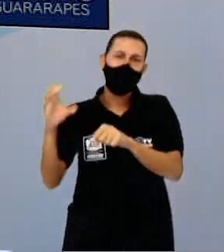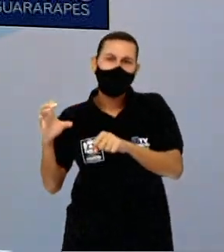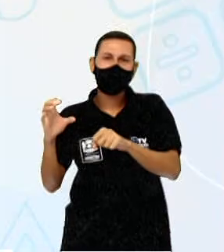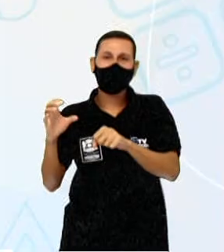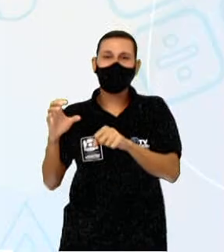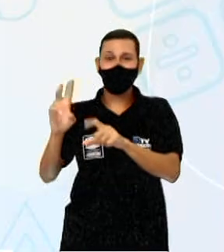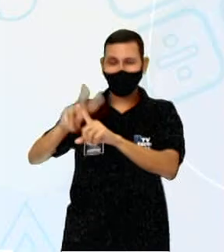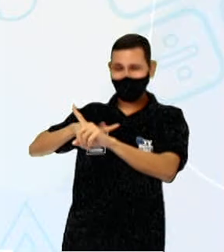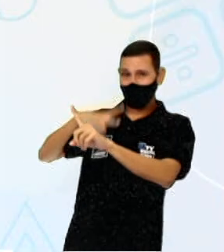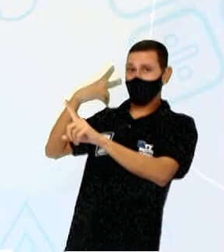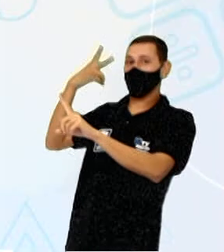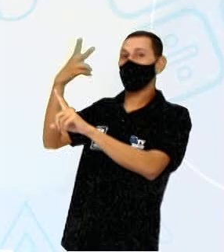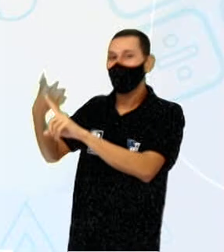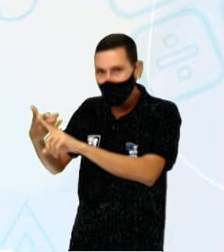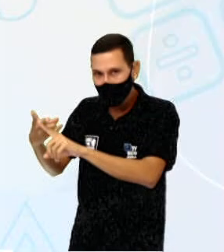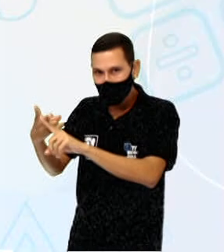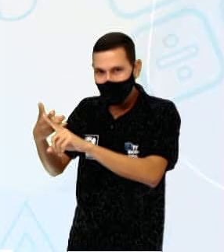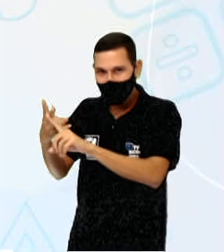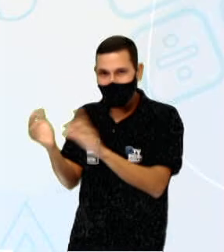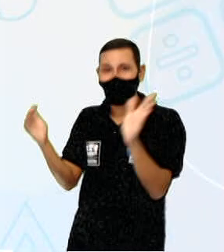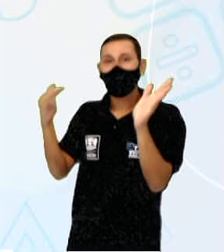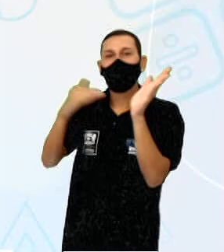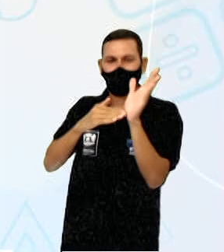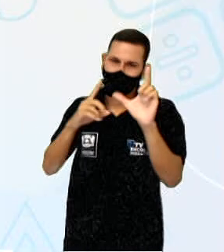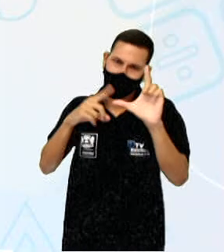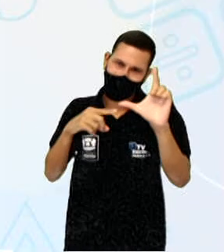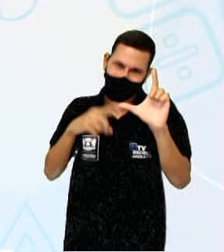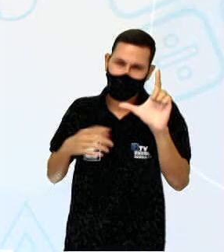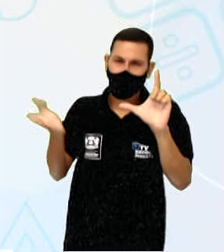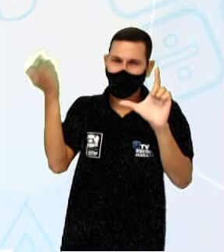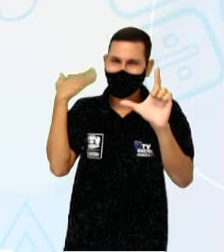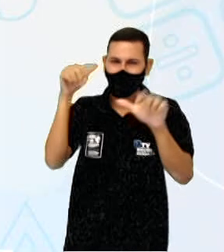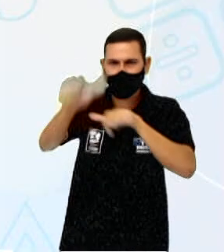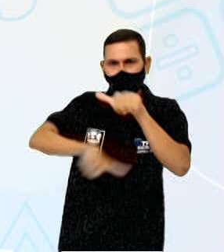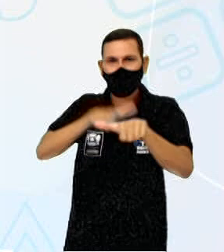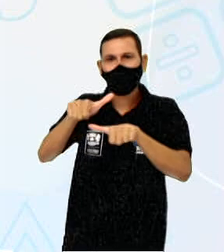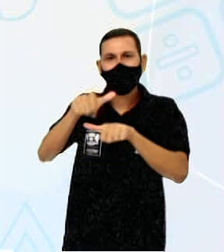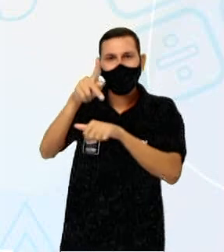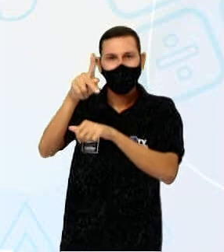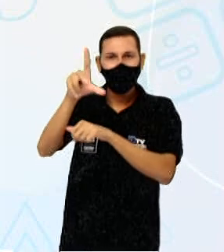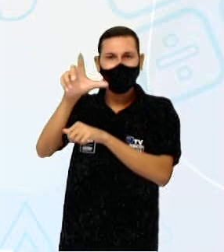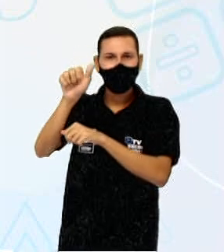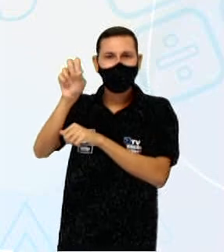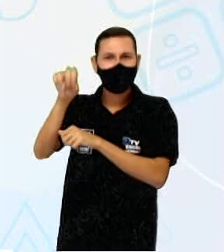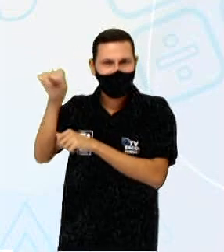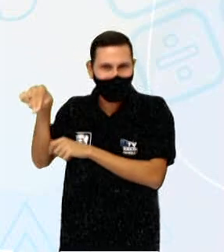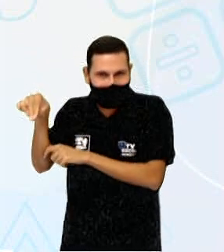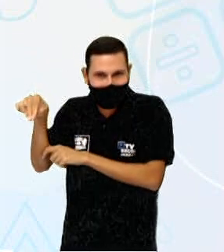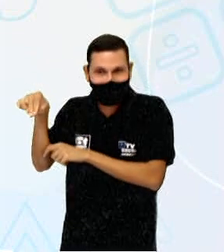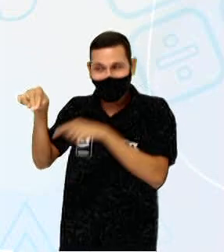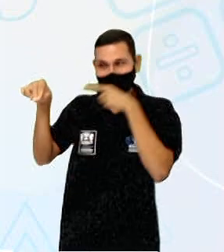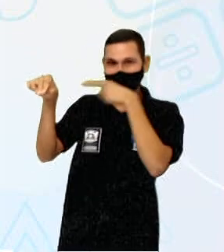plan? Ele, como um bebê ontem. O que é que os bebês costumam fazer?